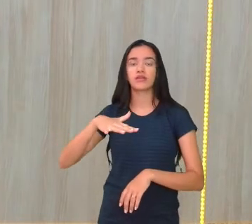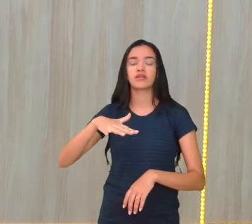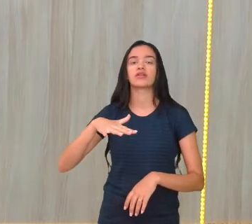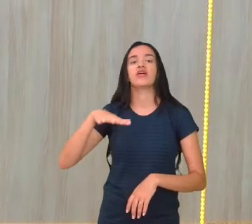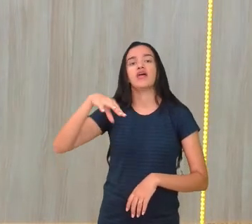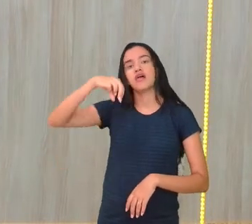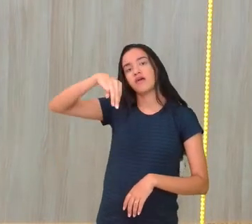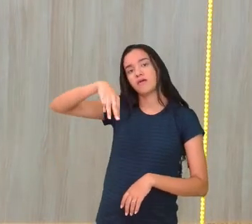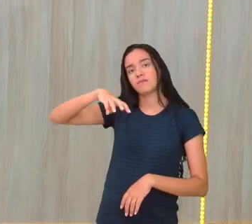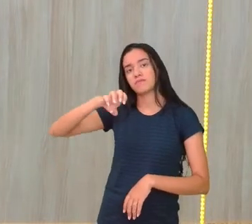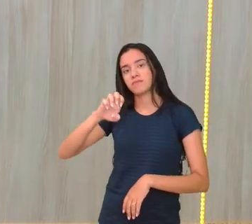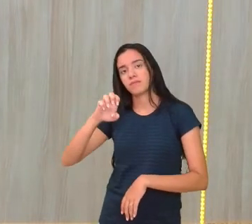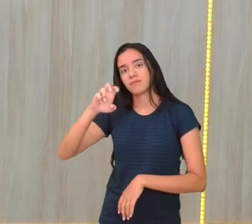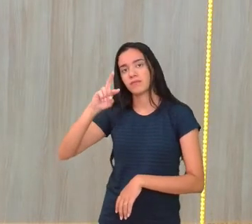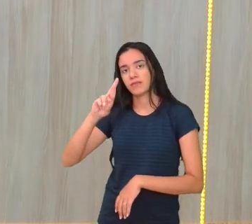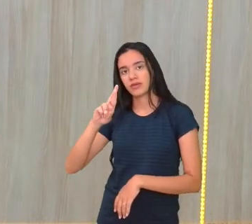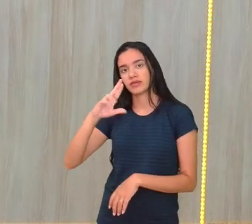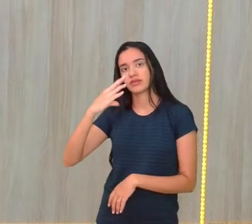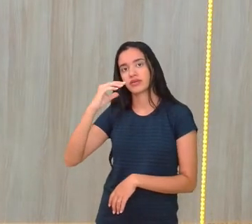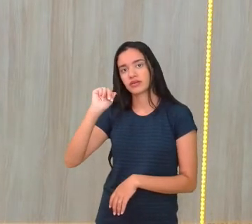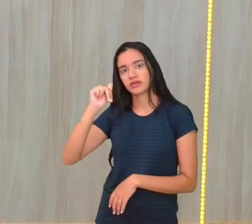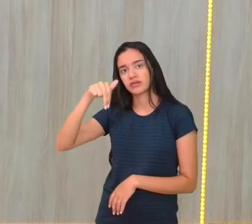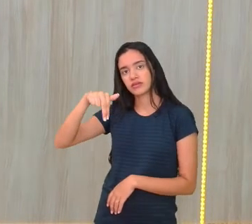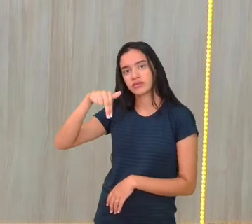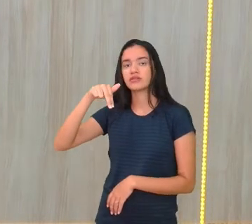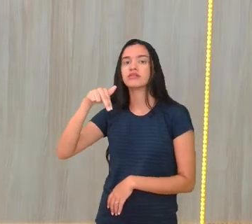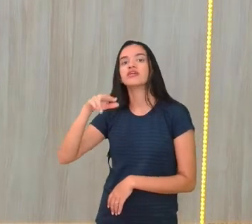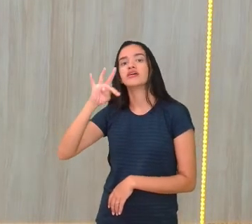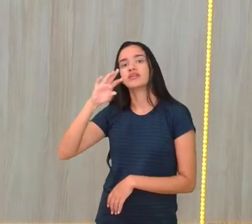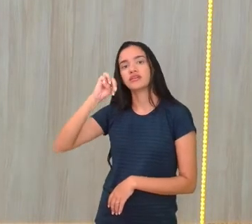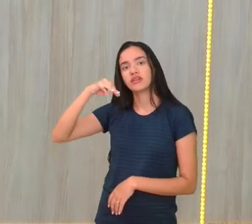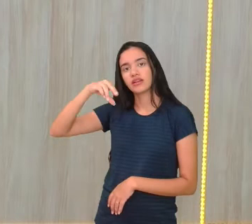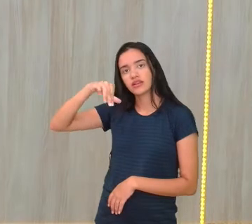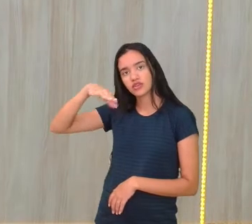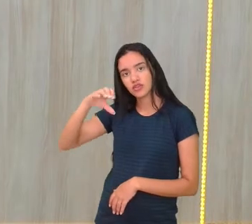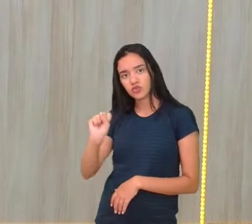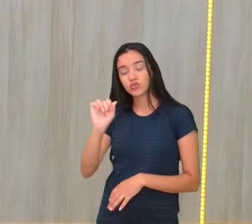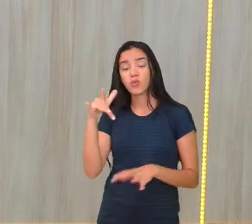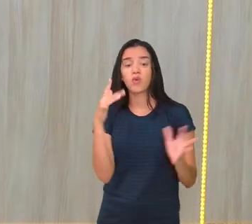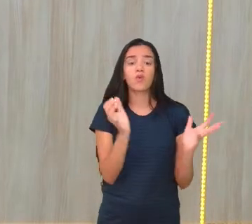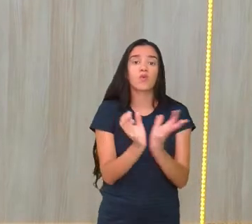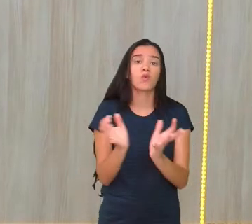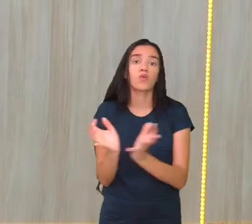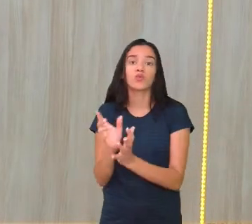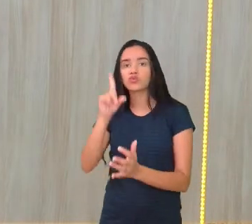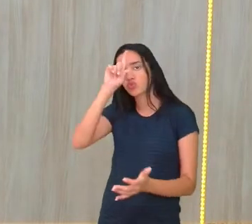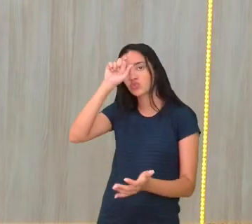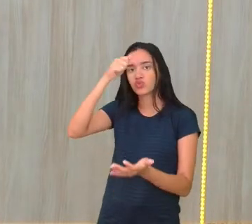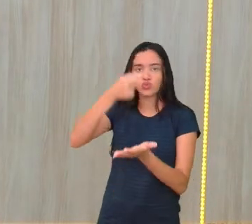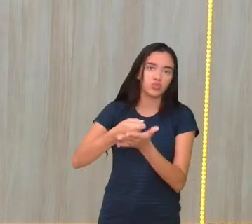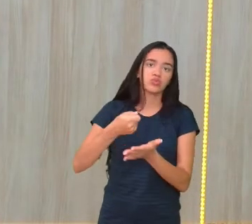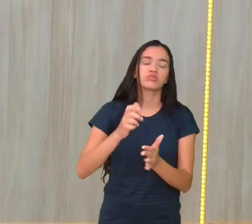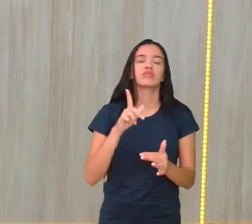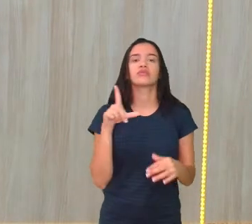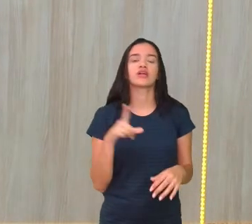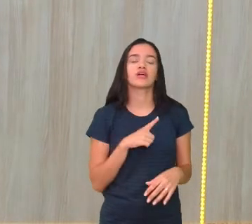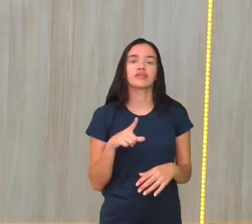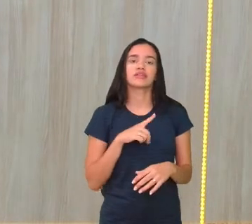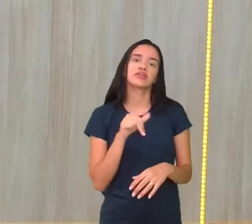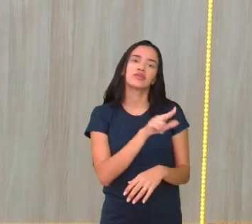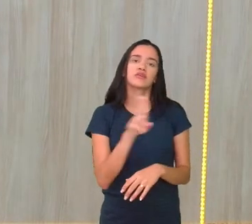Cuja doutrina, certo? Cujo conjunto de doutrinas tinha uma ali contida, né,